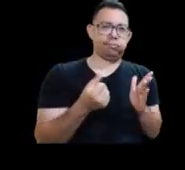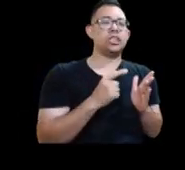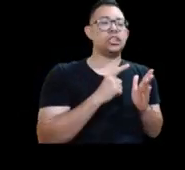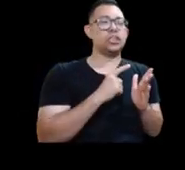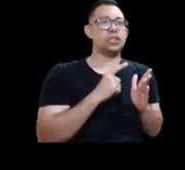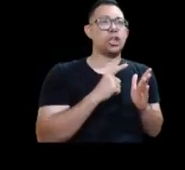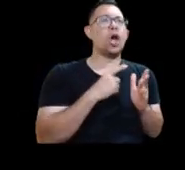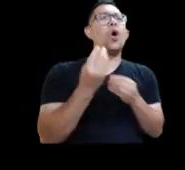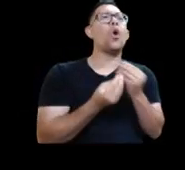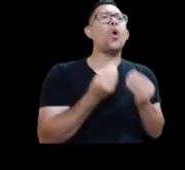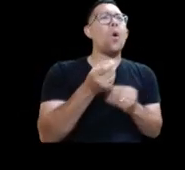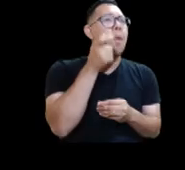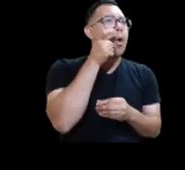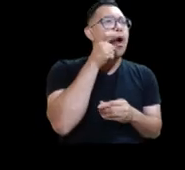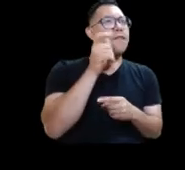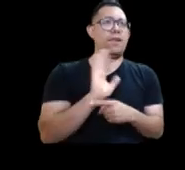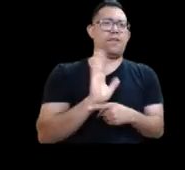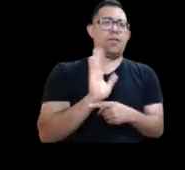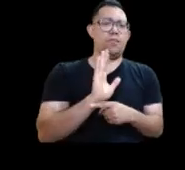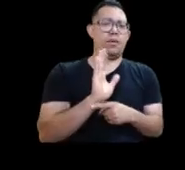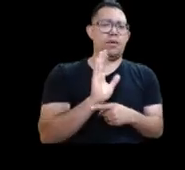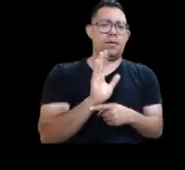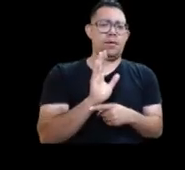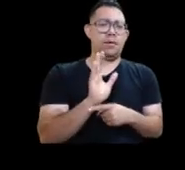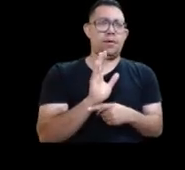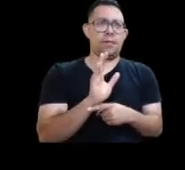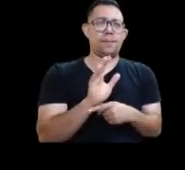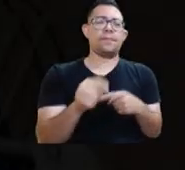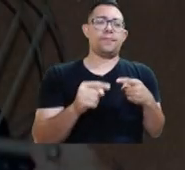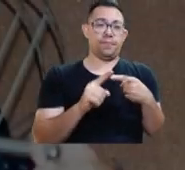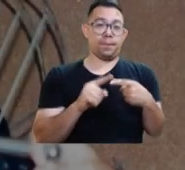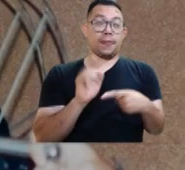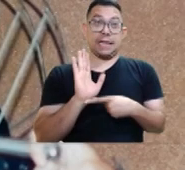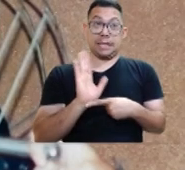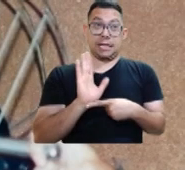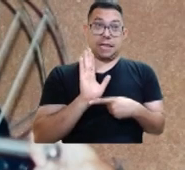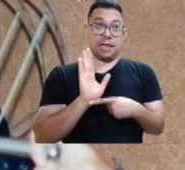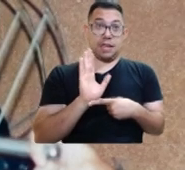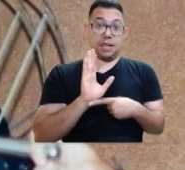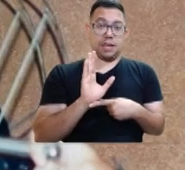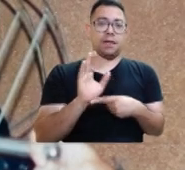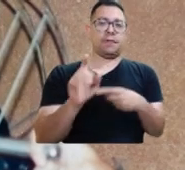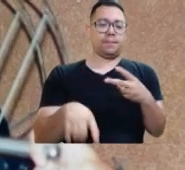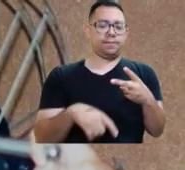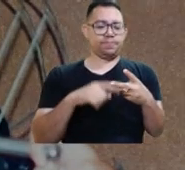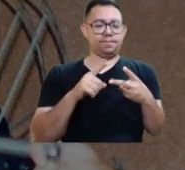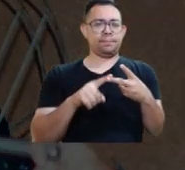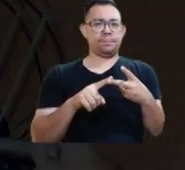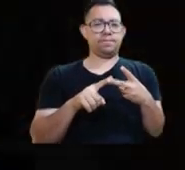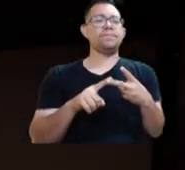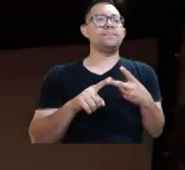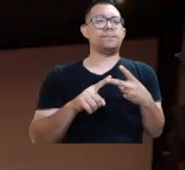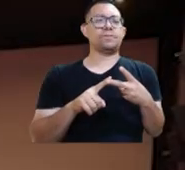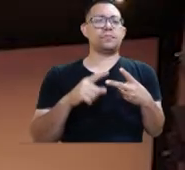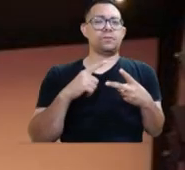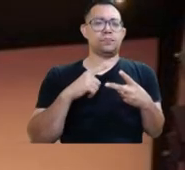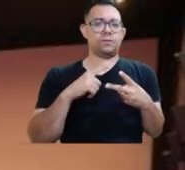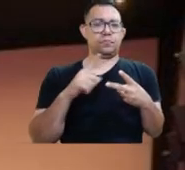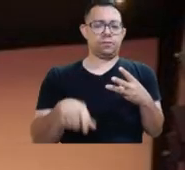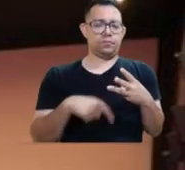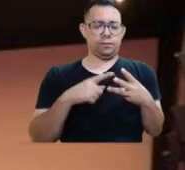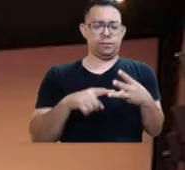passaram a existir as seguintes maneiras de assistir filmes. Além dos cinemas, filmes